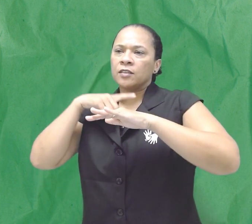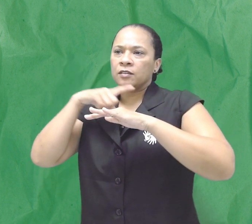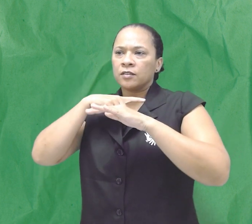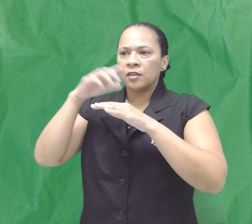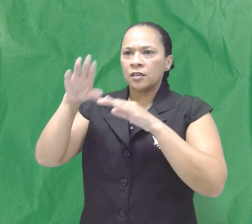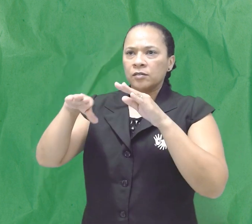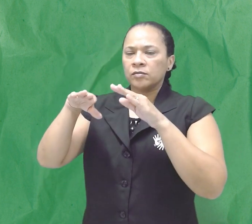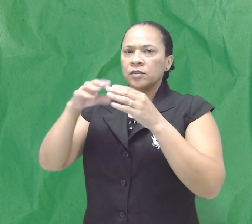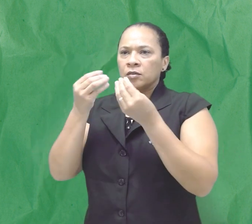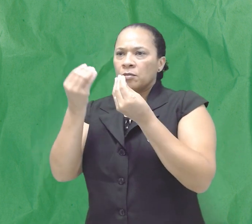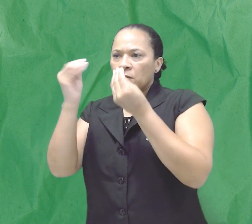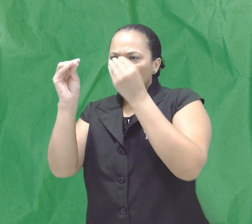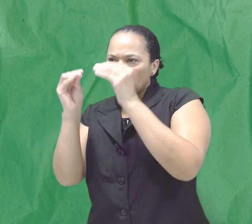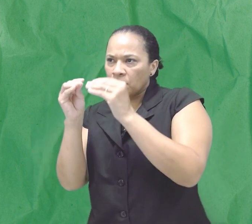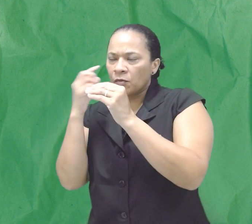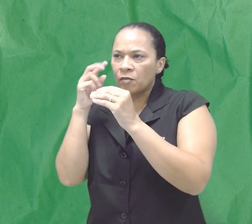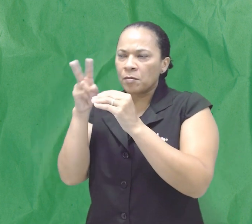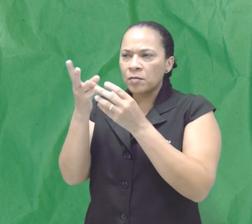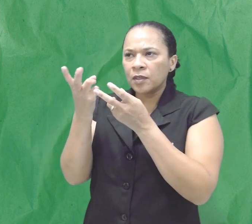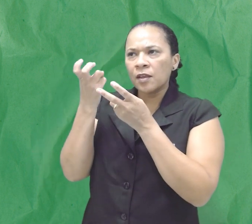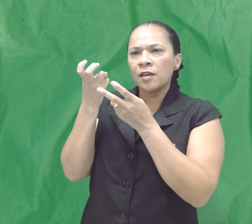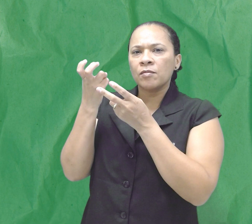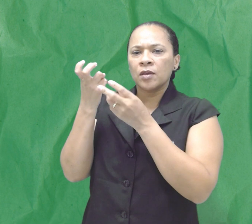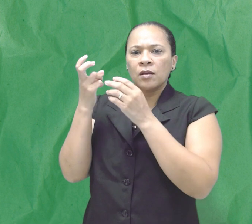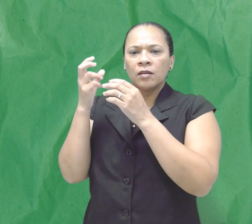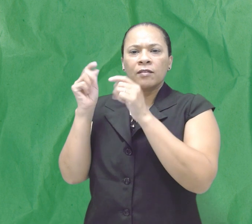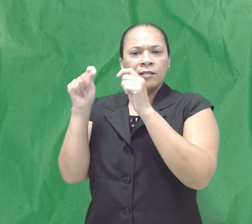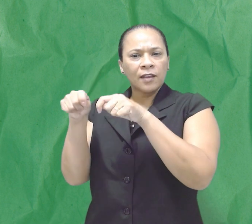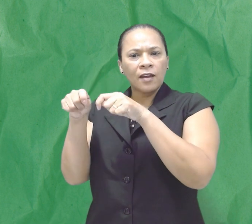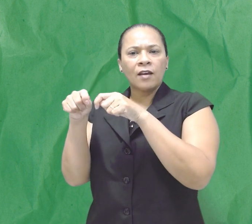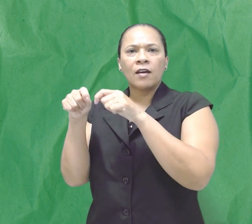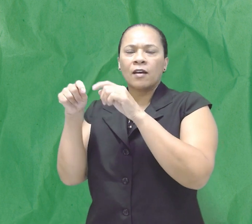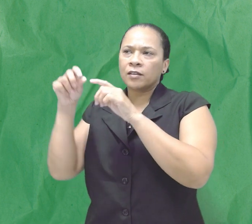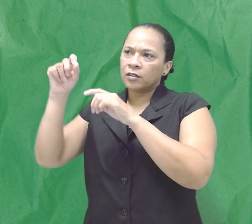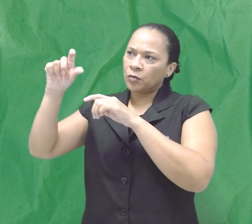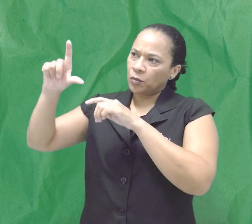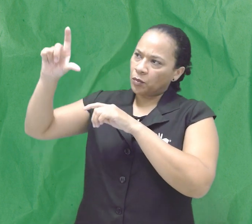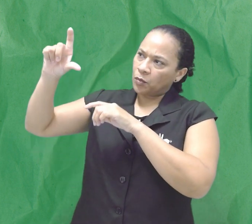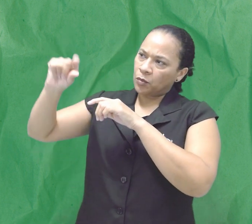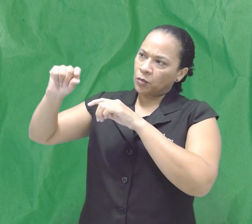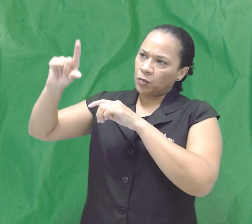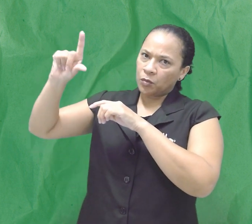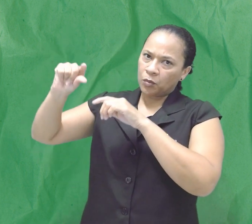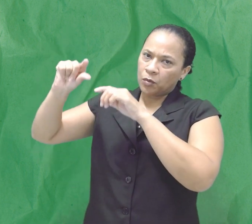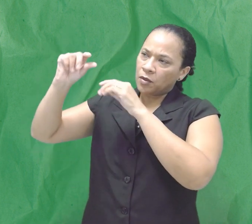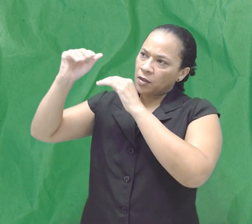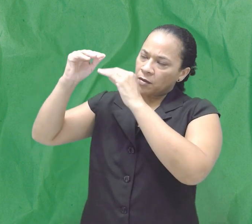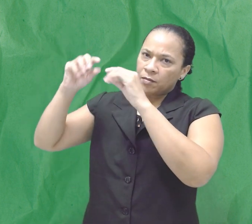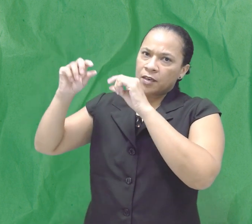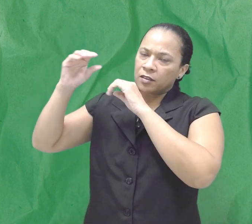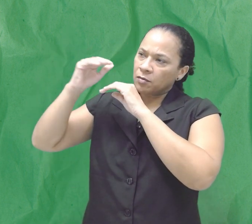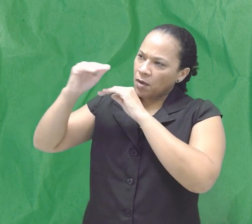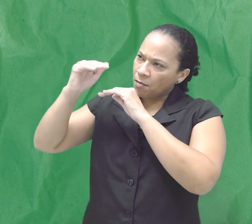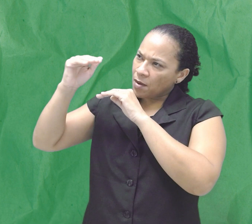sensível aos íons H+, tá? E eu tenho aqui dentro também uma ponte salina, como se fosse um sistema eletrônico,